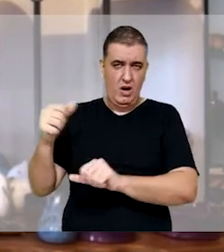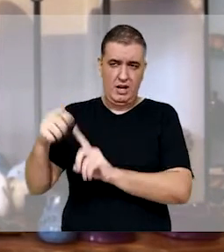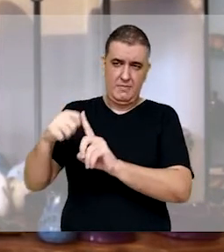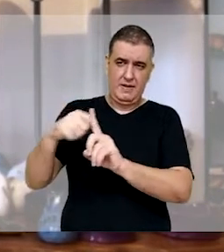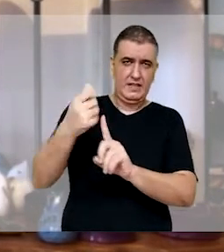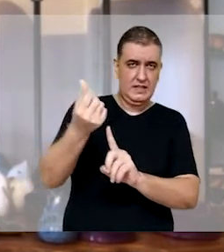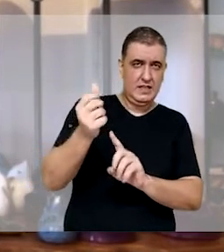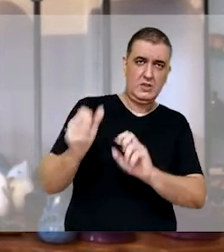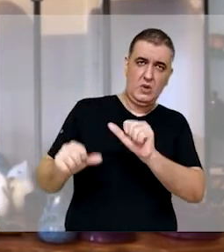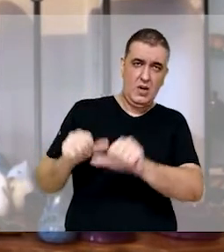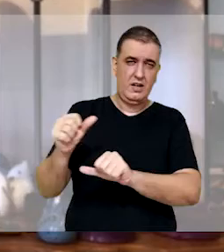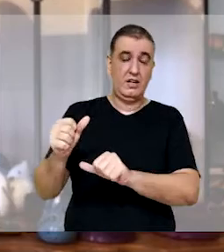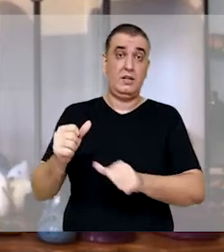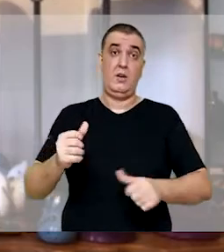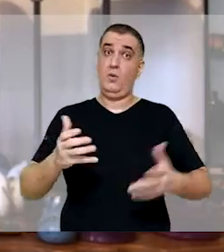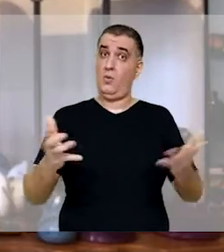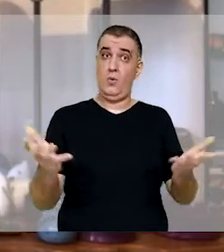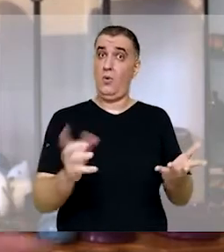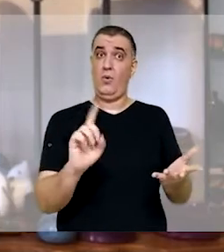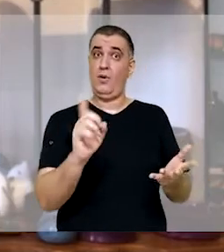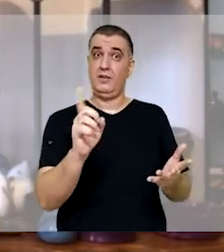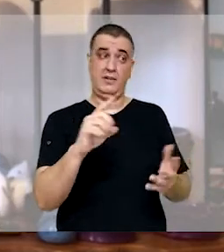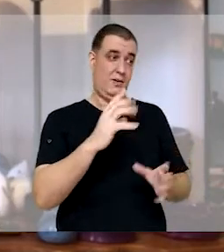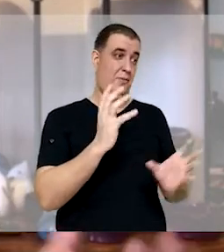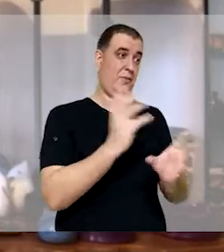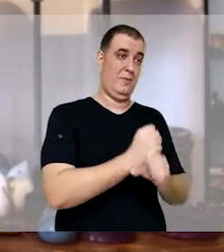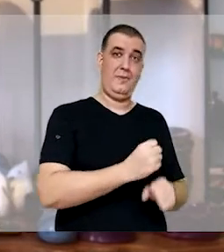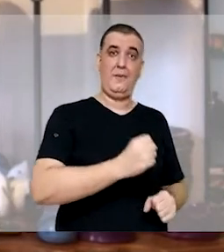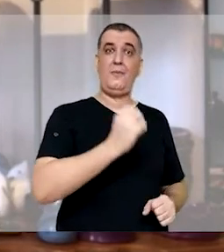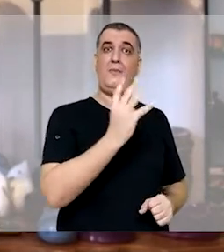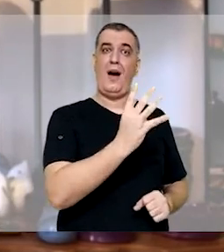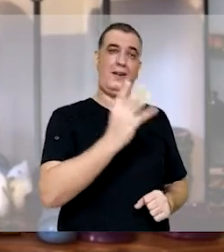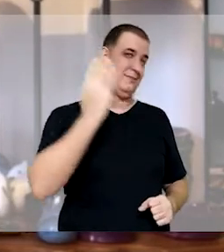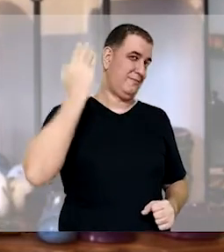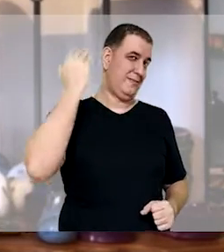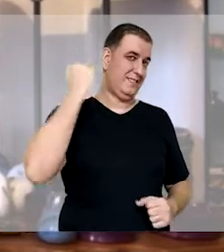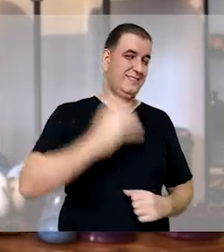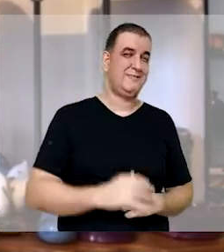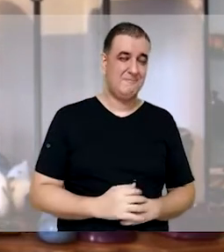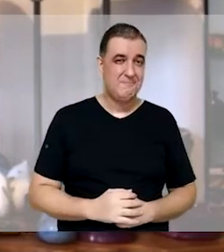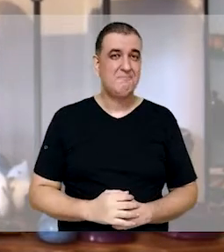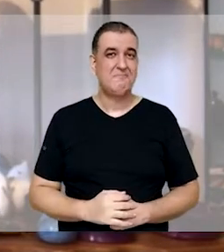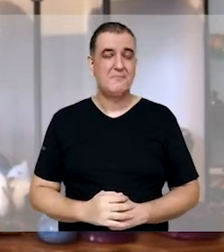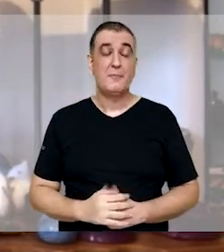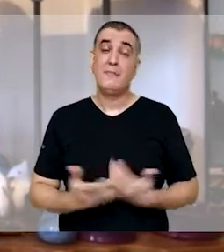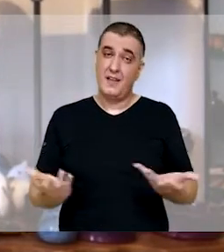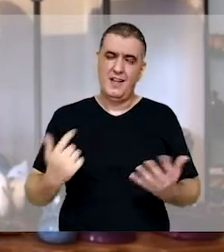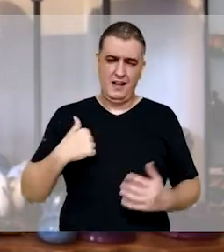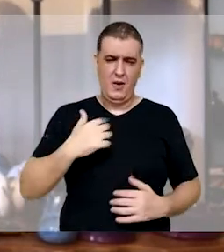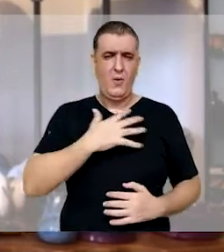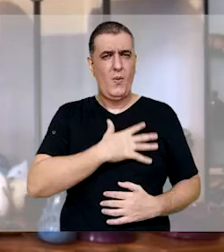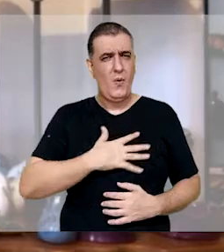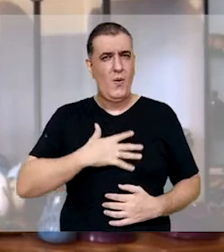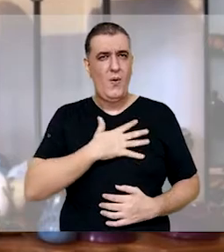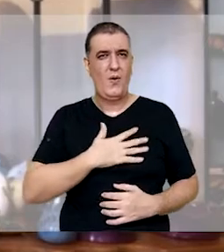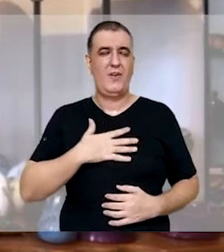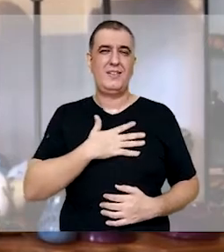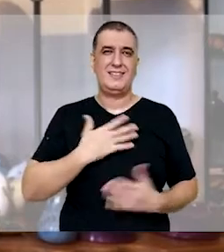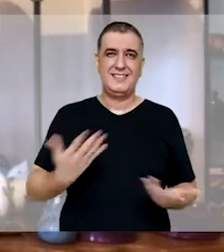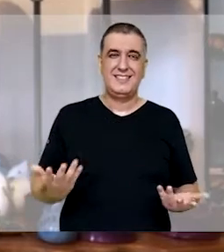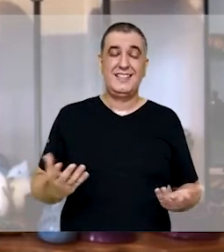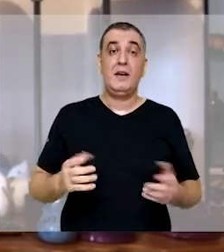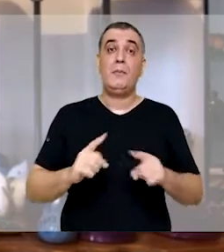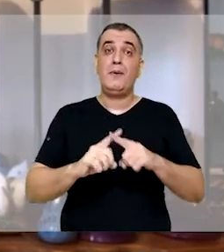né? Mas eu fiz 4 anos de cerâmica ao longo da minha graduação, o que para mim foi muito interessante,